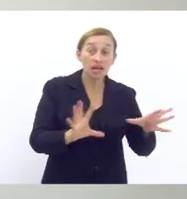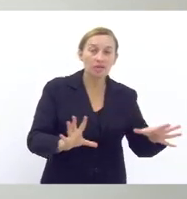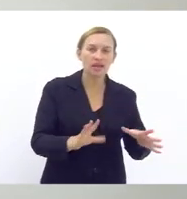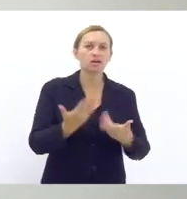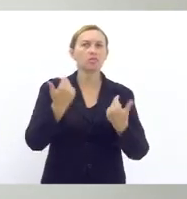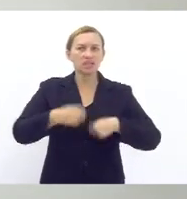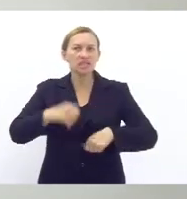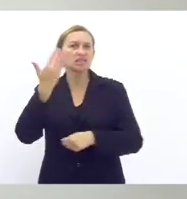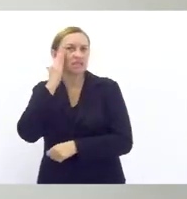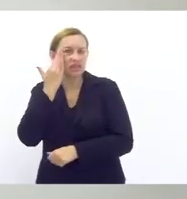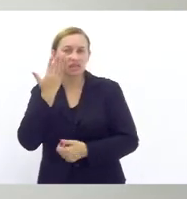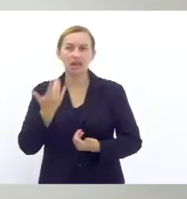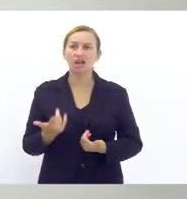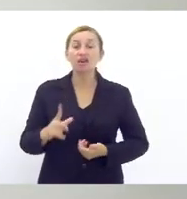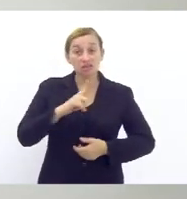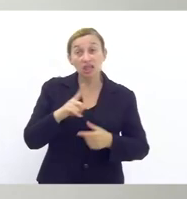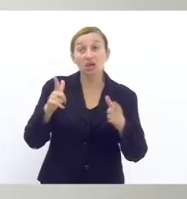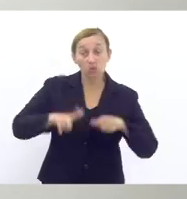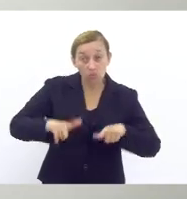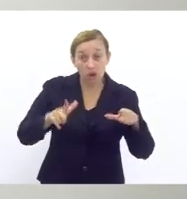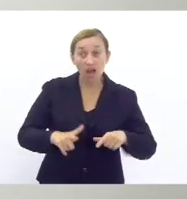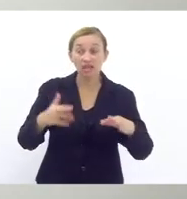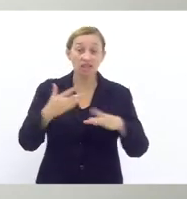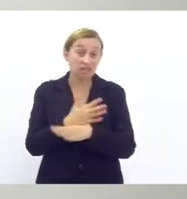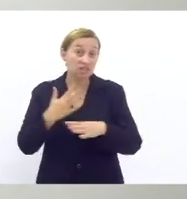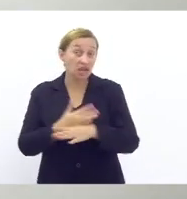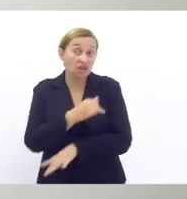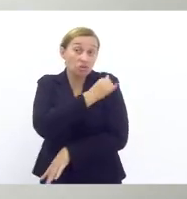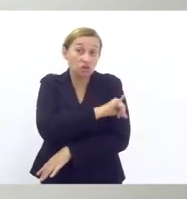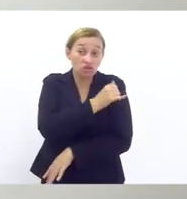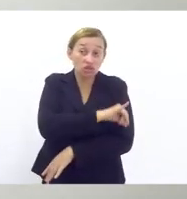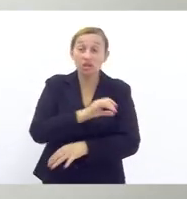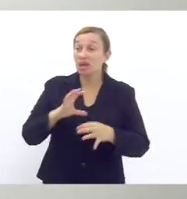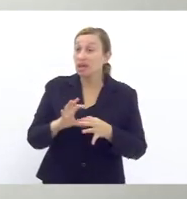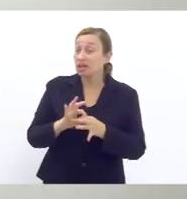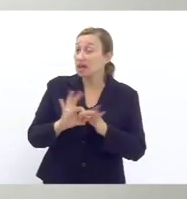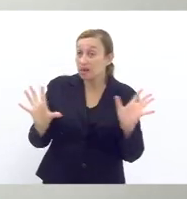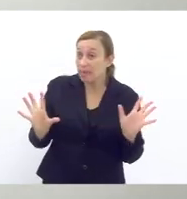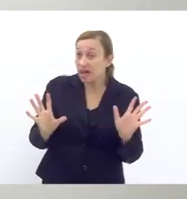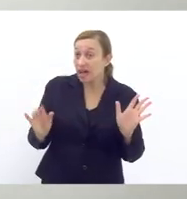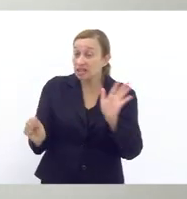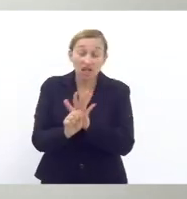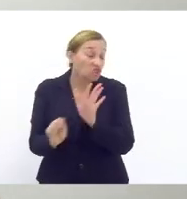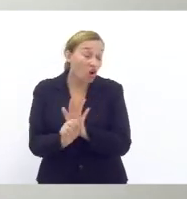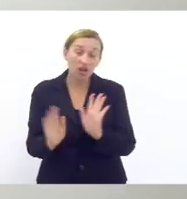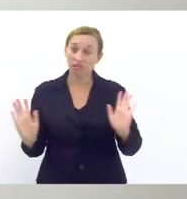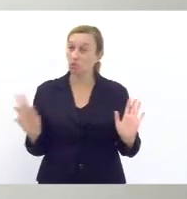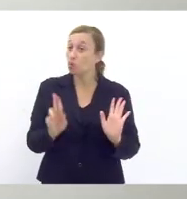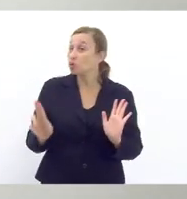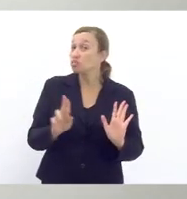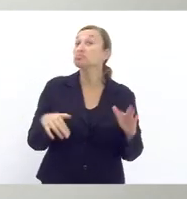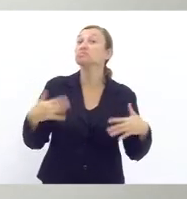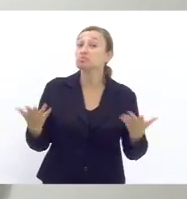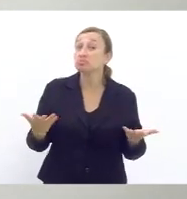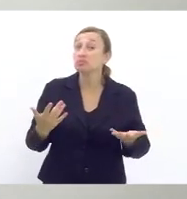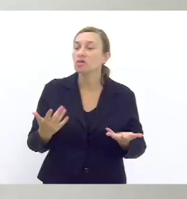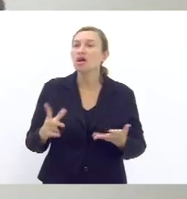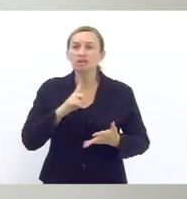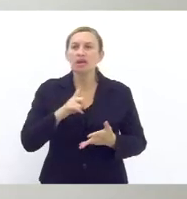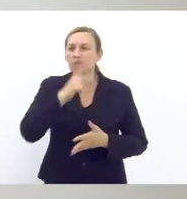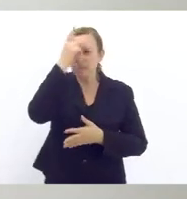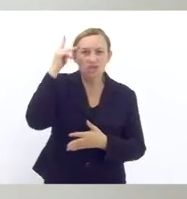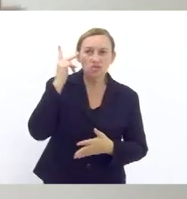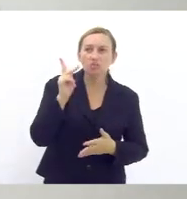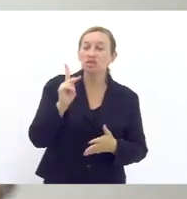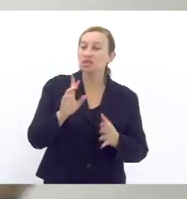entender Tem lugares da cidade do Rio de Janeiro que são permitidas permitido a utilização de drogas tem pessoas